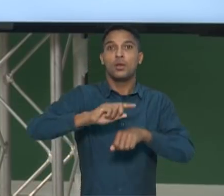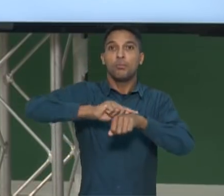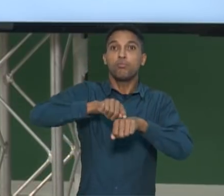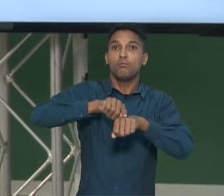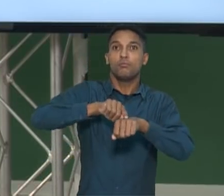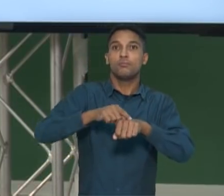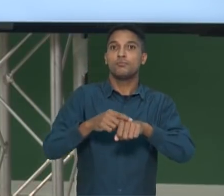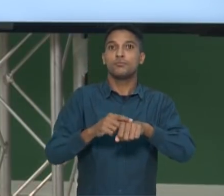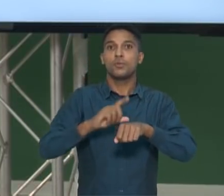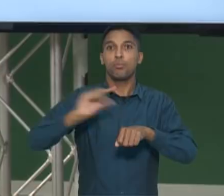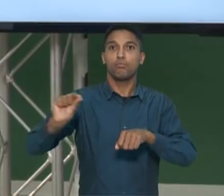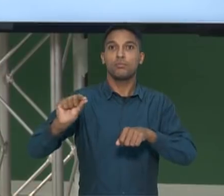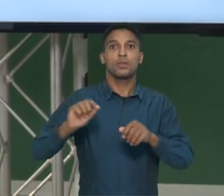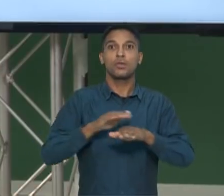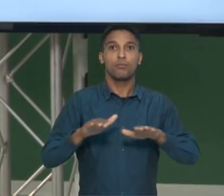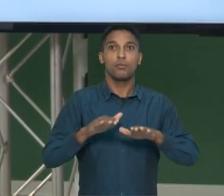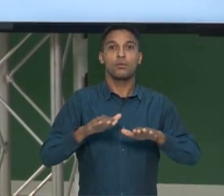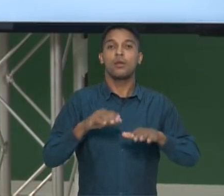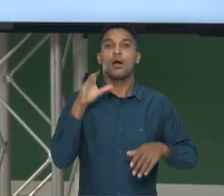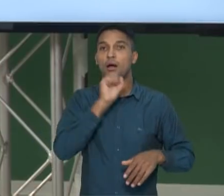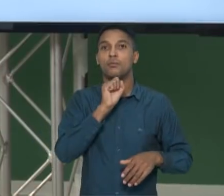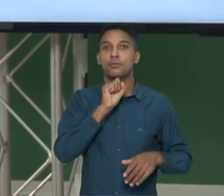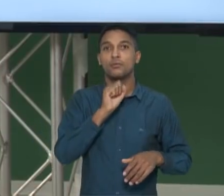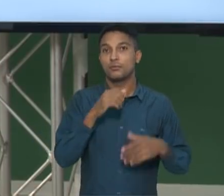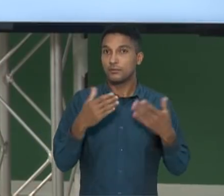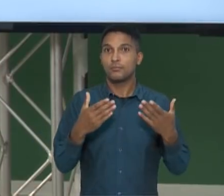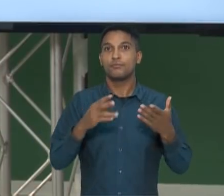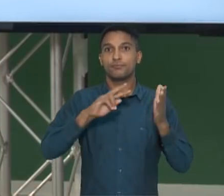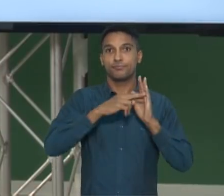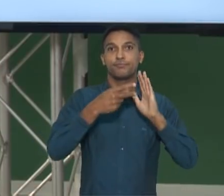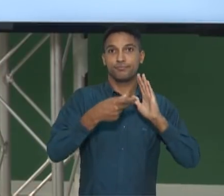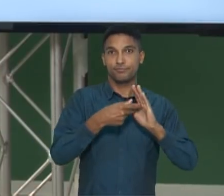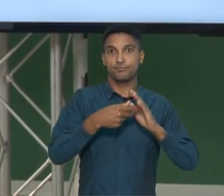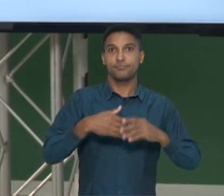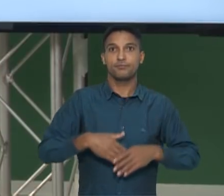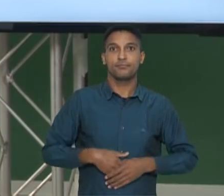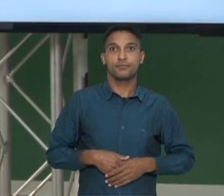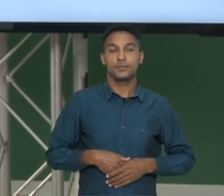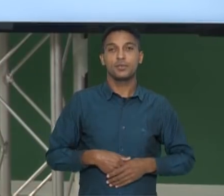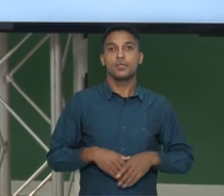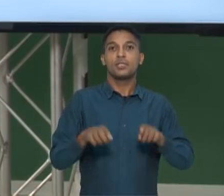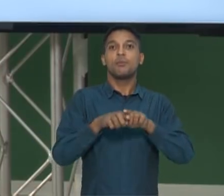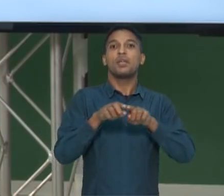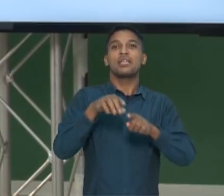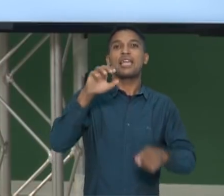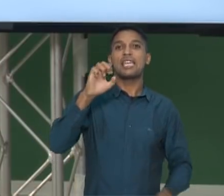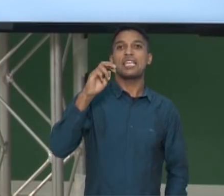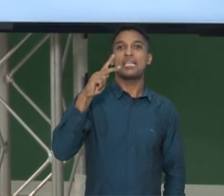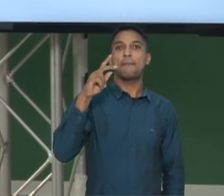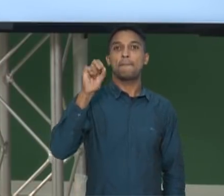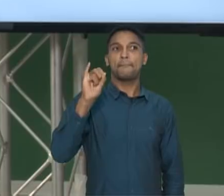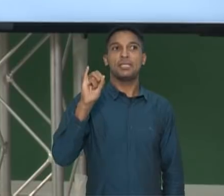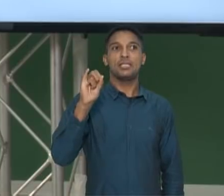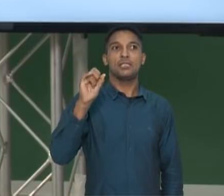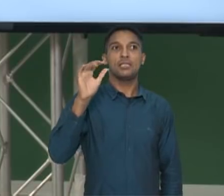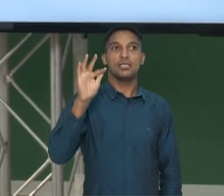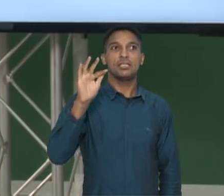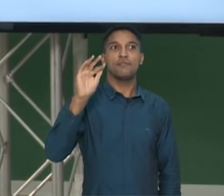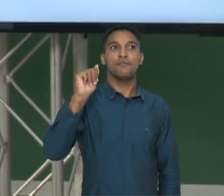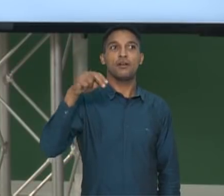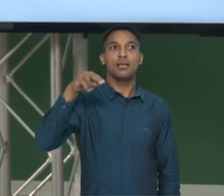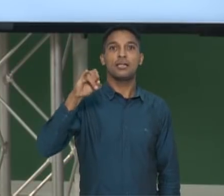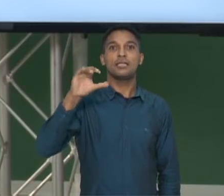né? Tudo é transitório, certo? O que mais que a gente viu? A questão da epifania, que é esse momento de revelação que causa uma